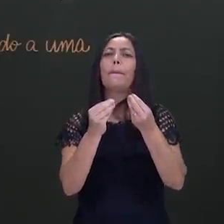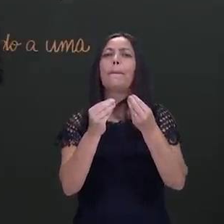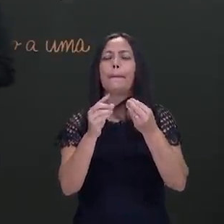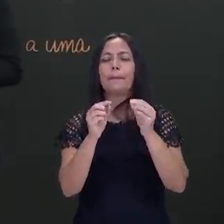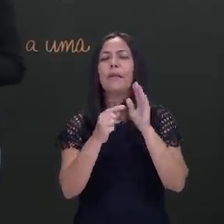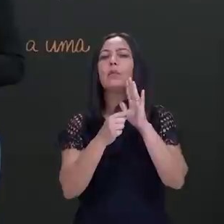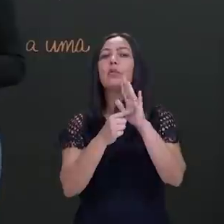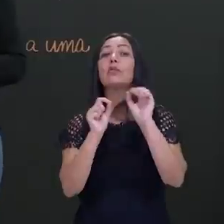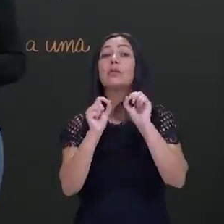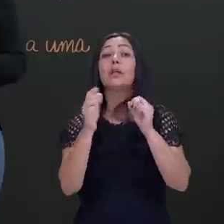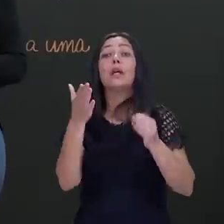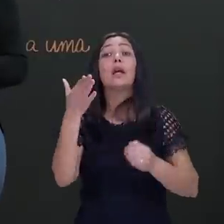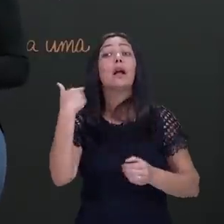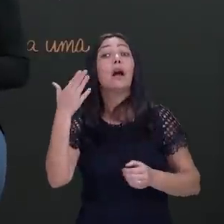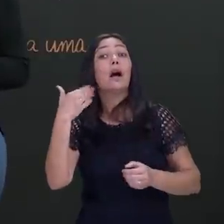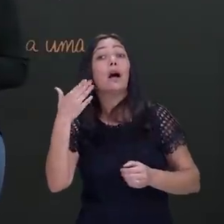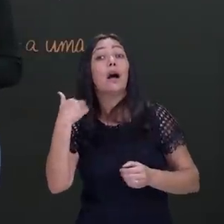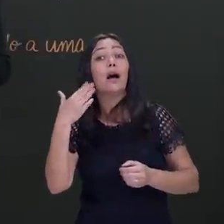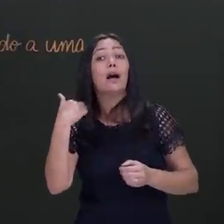de calor.